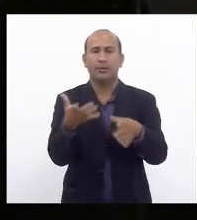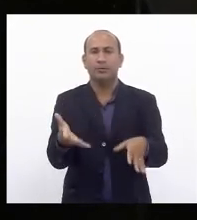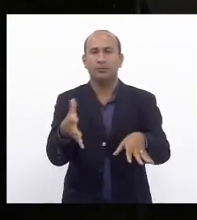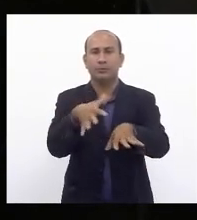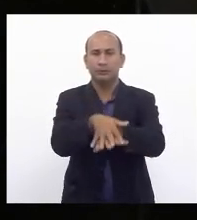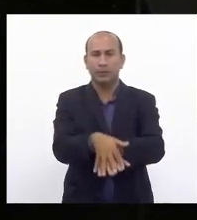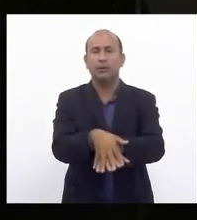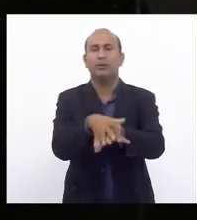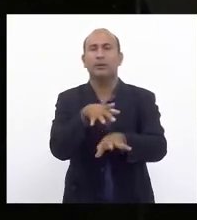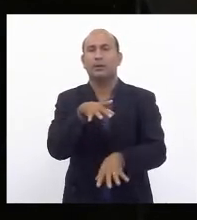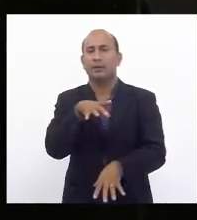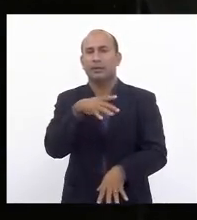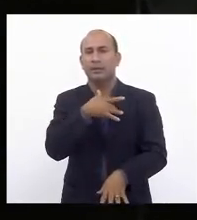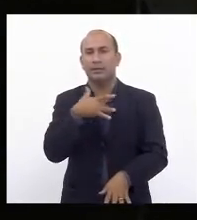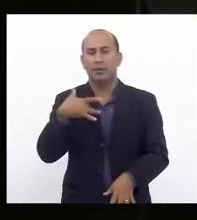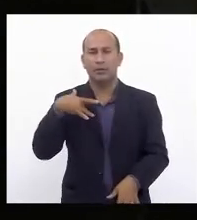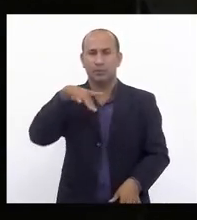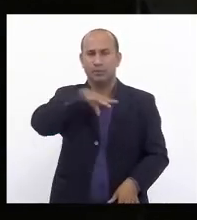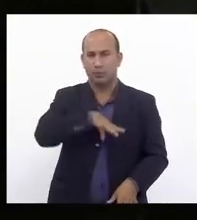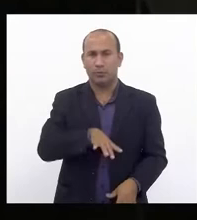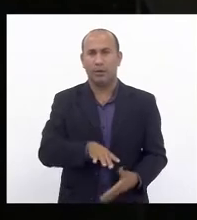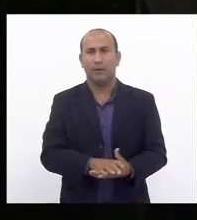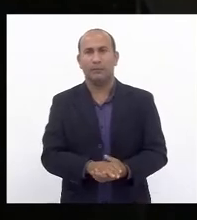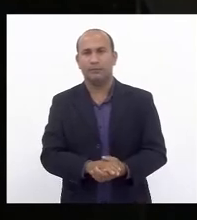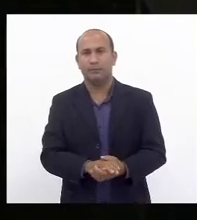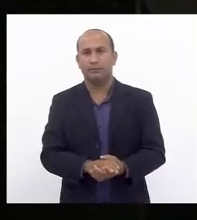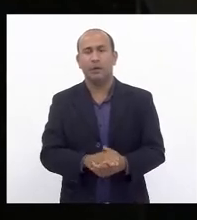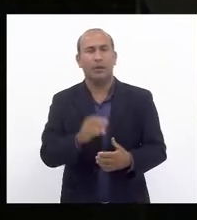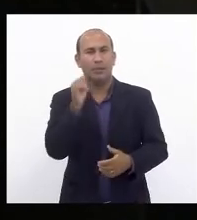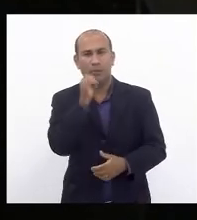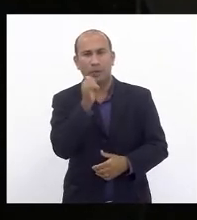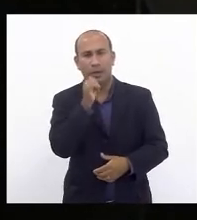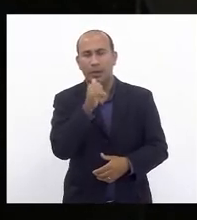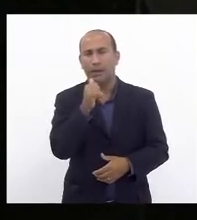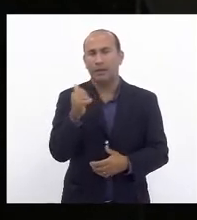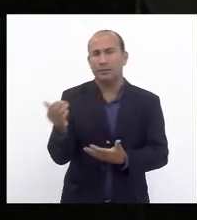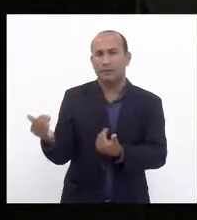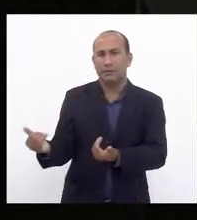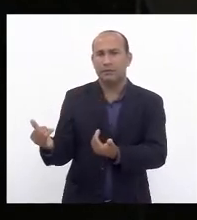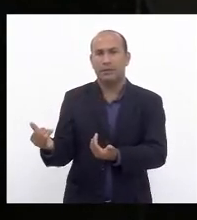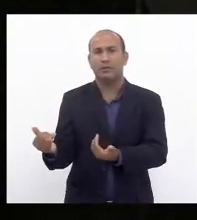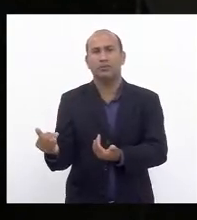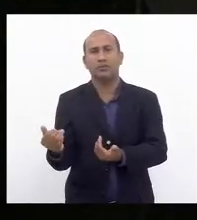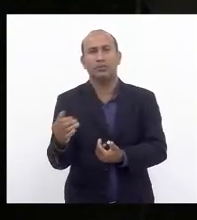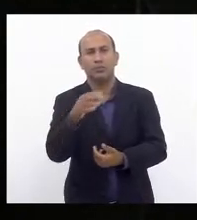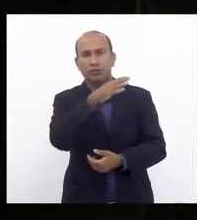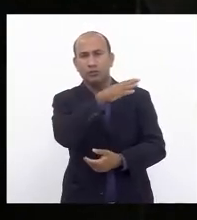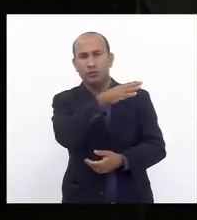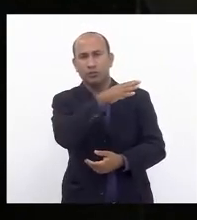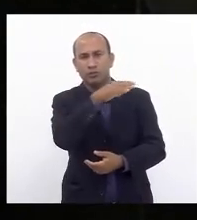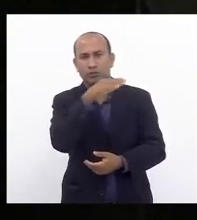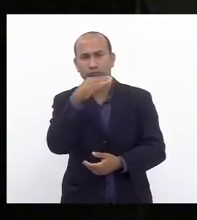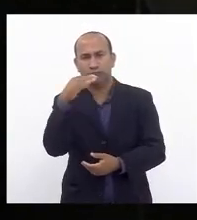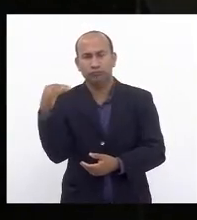sanitária, a inclusão no campo da saúde menstrual de mulheres, adolescentes e jovens de origem popular